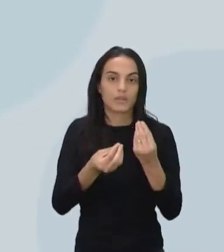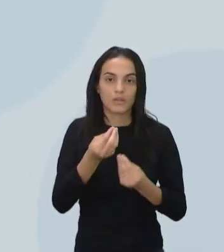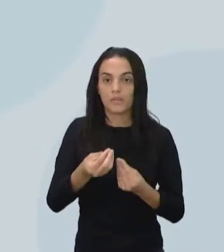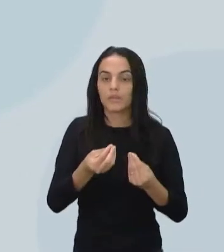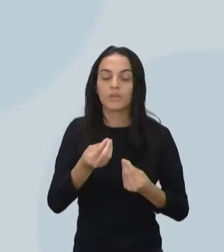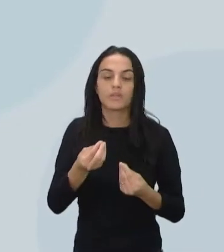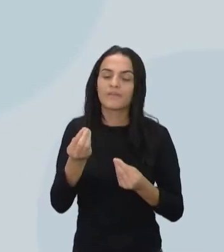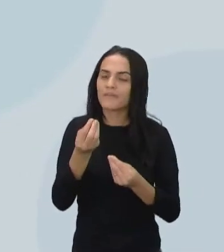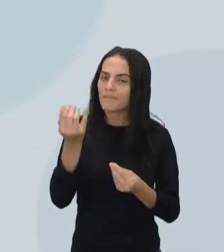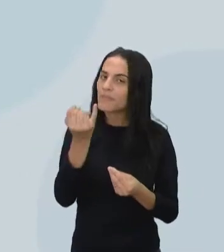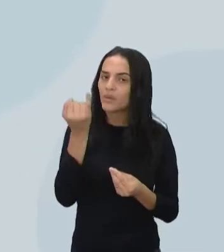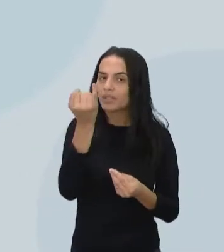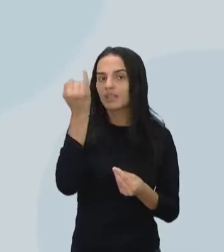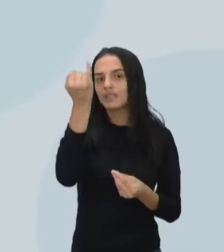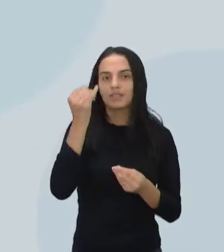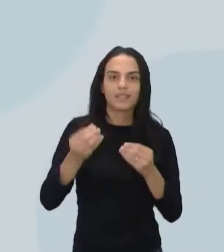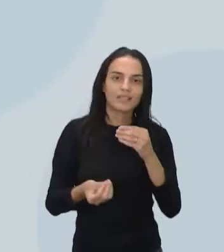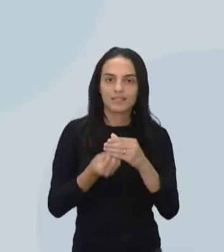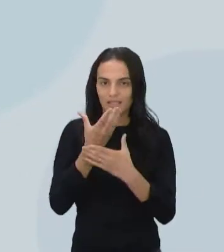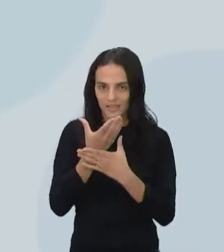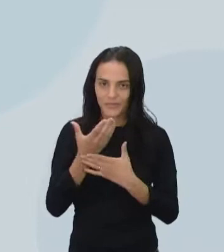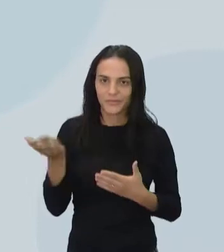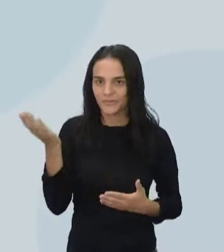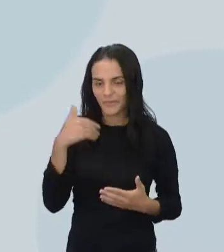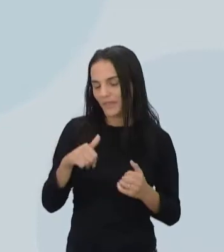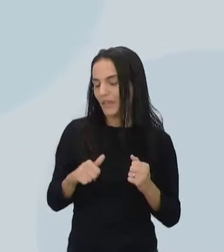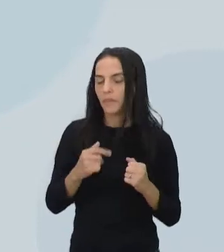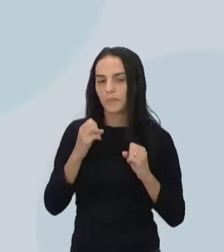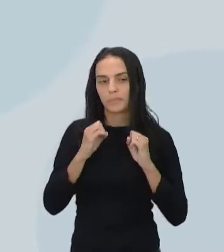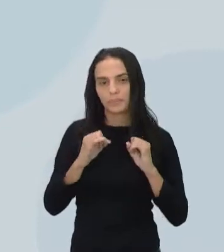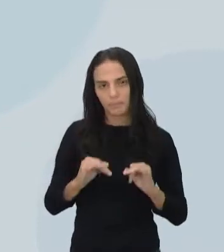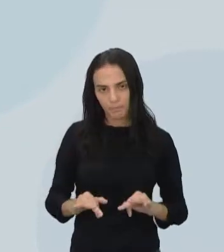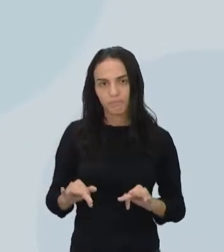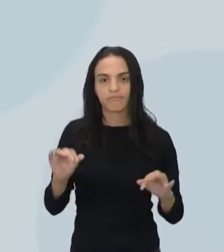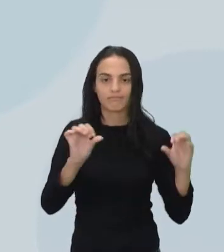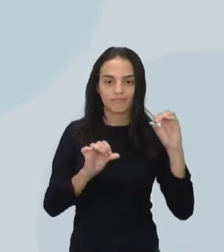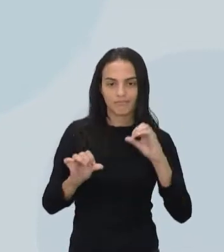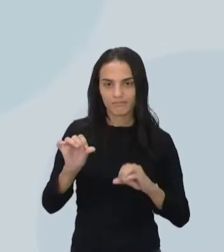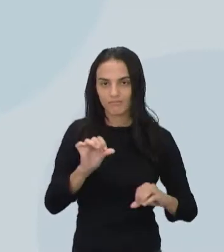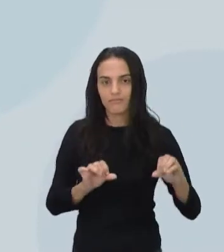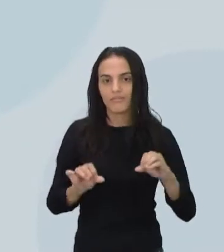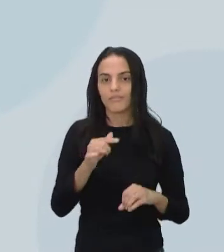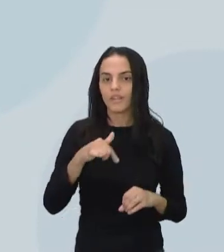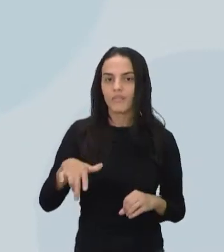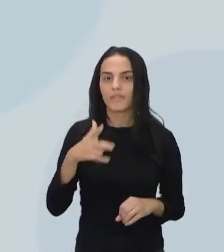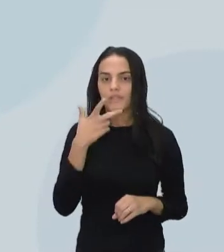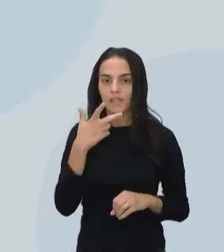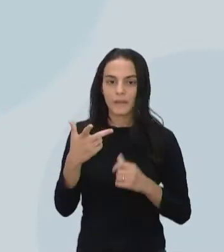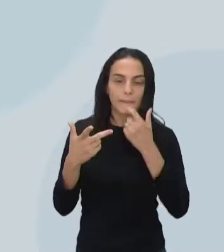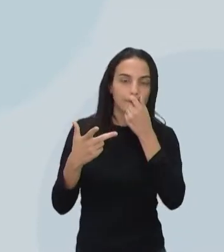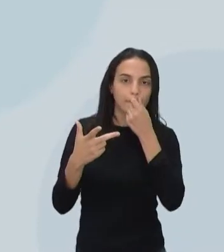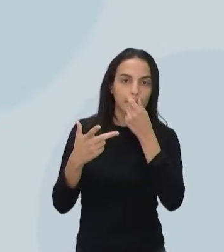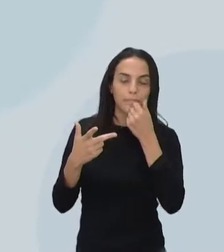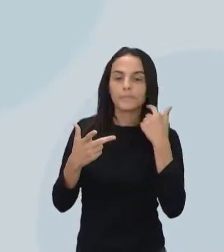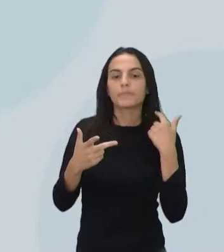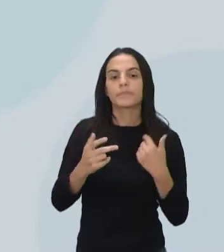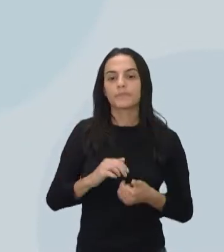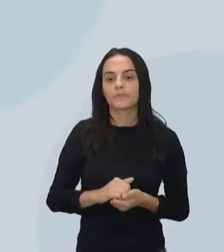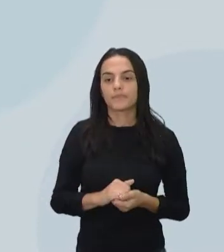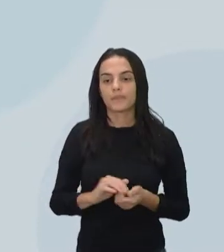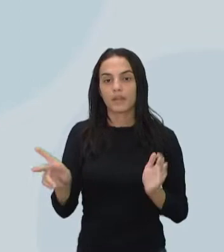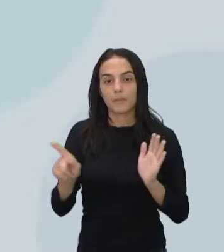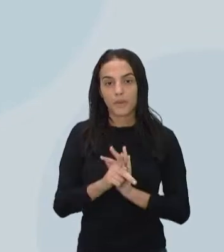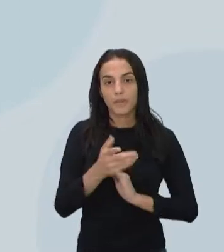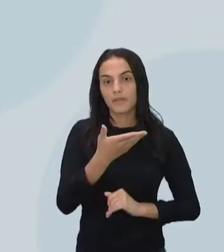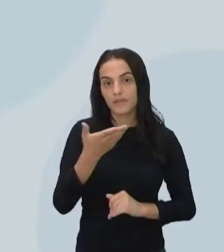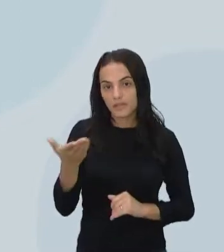úteis nas construções. Então, nós vamos dar uma abordagem química, vamos falar química microscópica, para